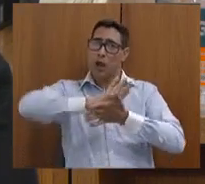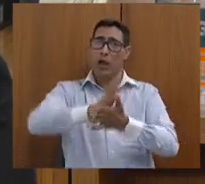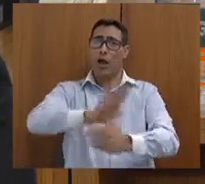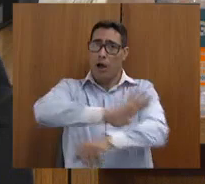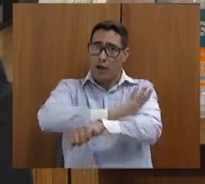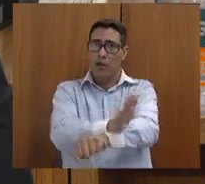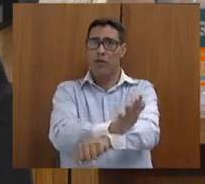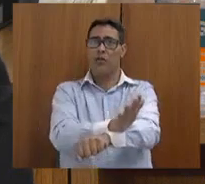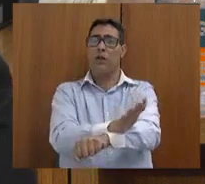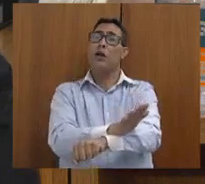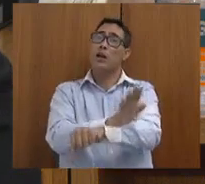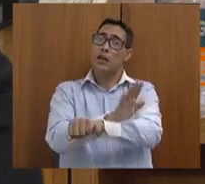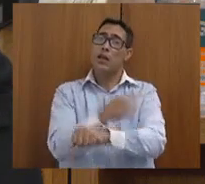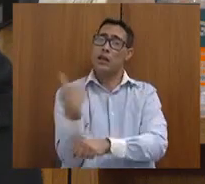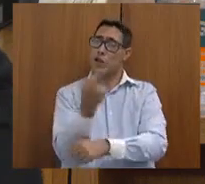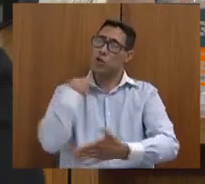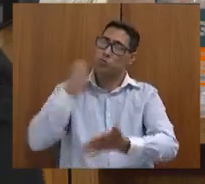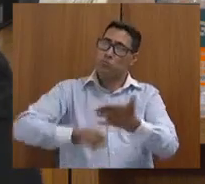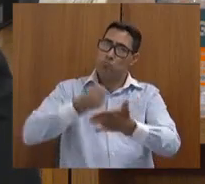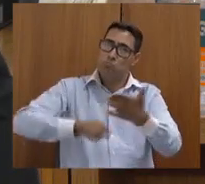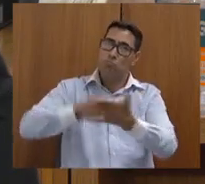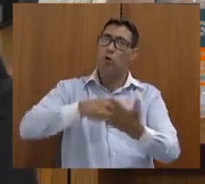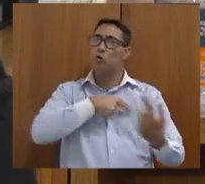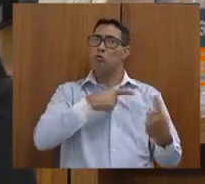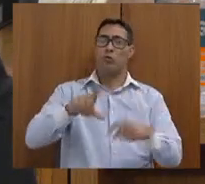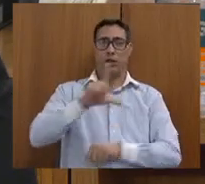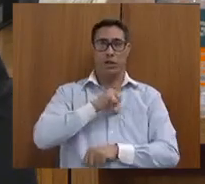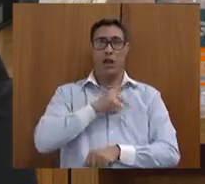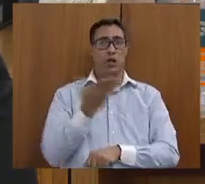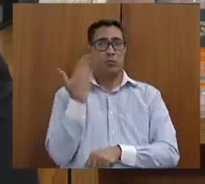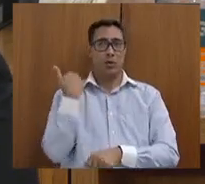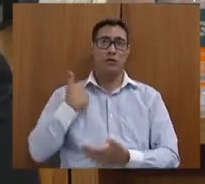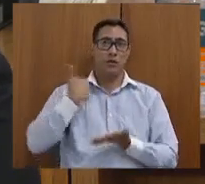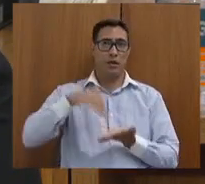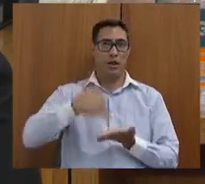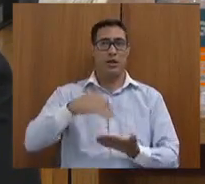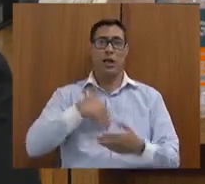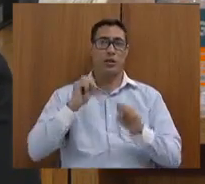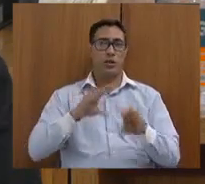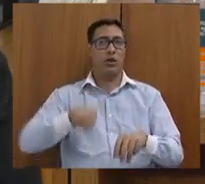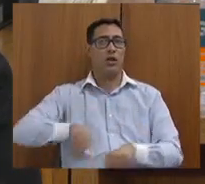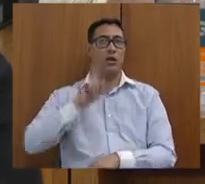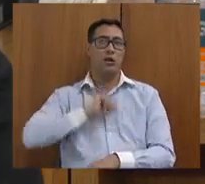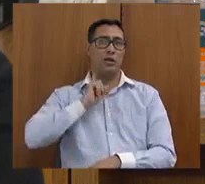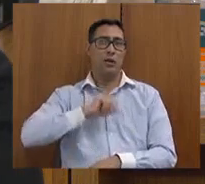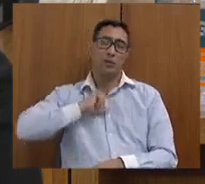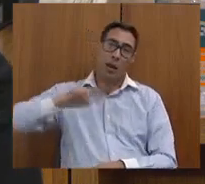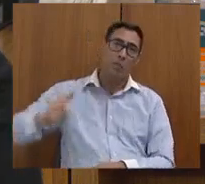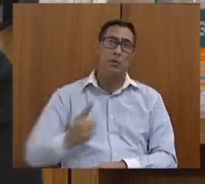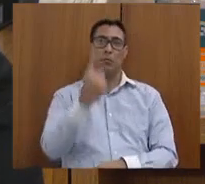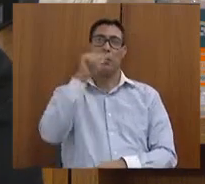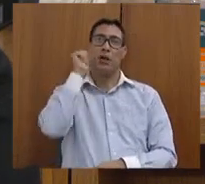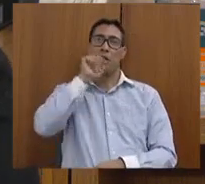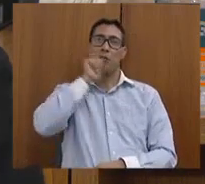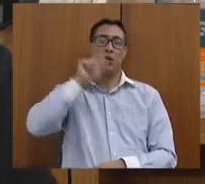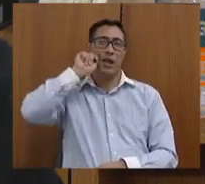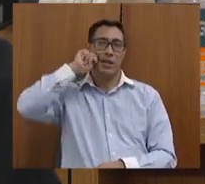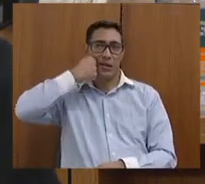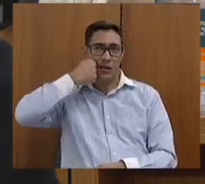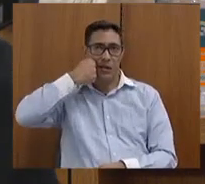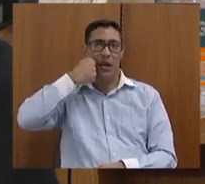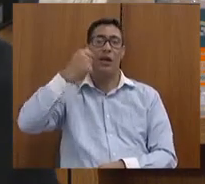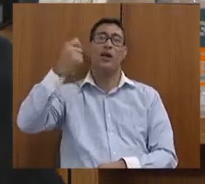e é contra isso que a gente luta Quando eu fui secretária de educação em Minas foi a primeira mulher negra